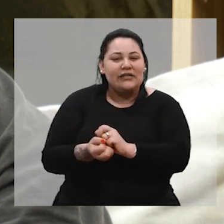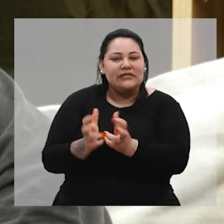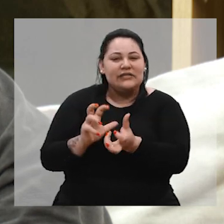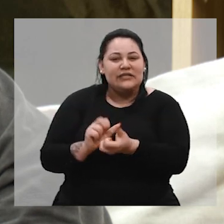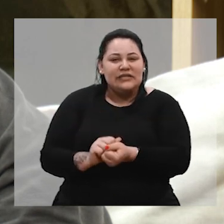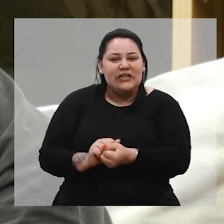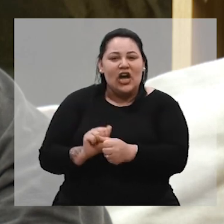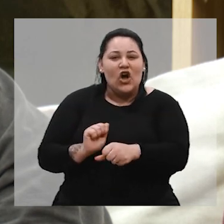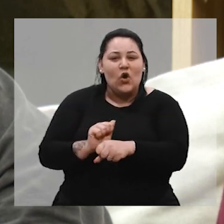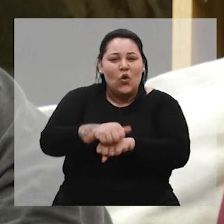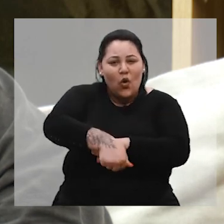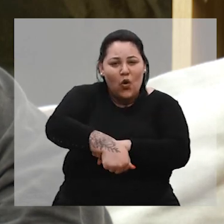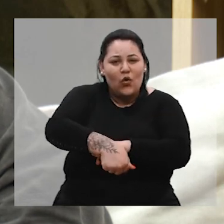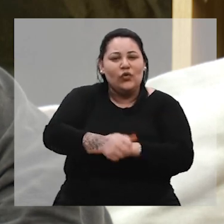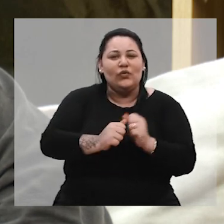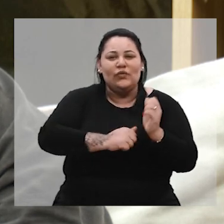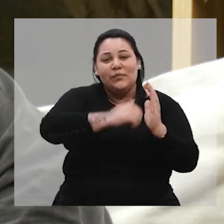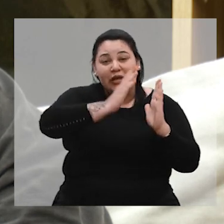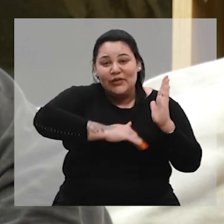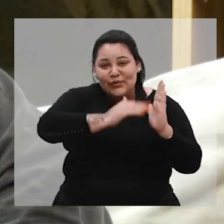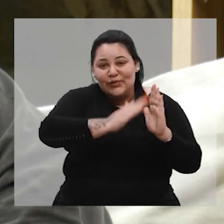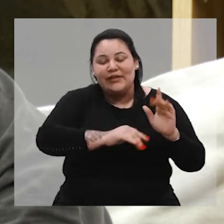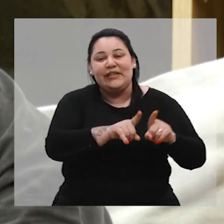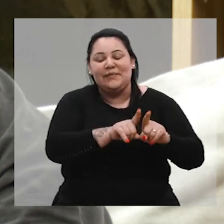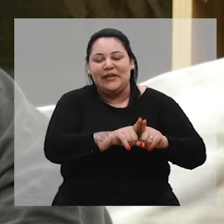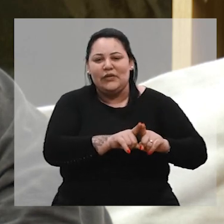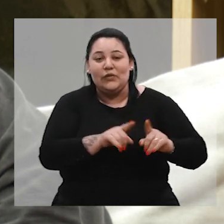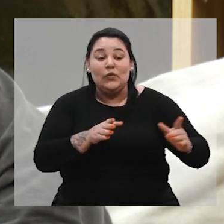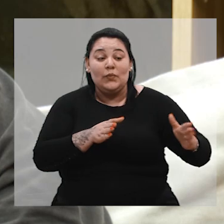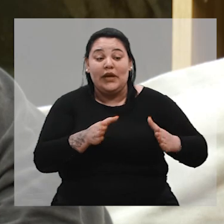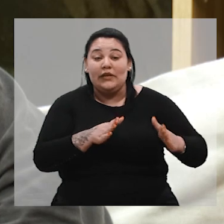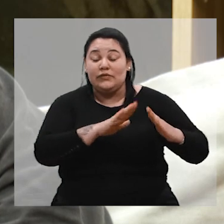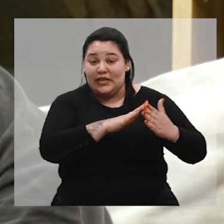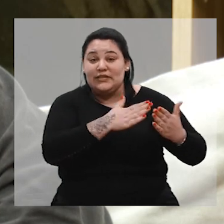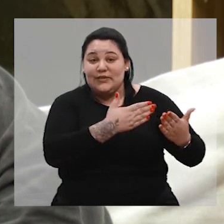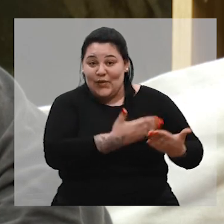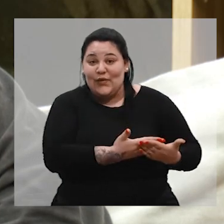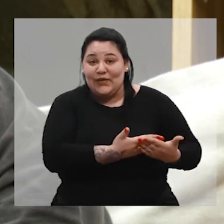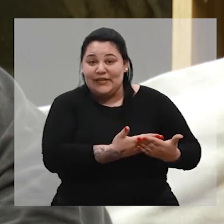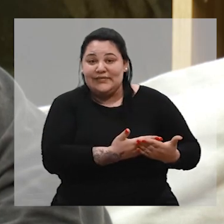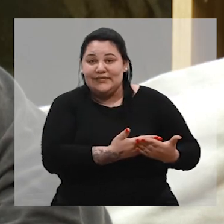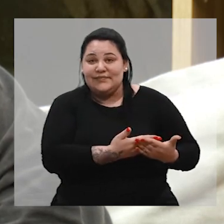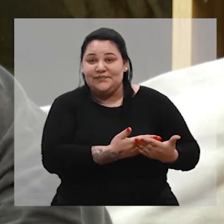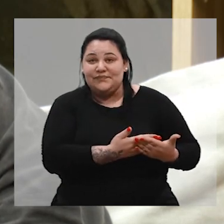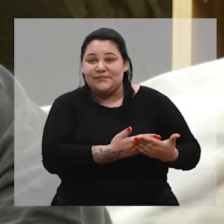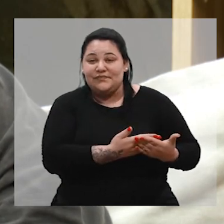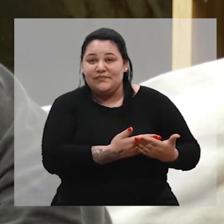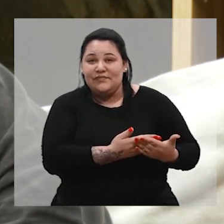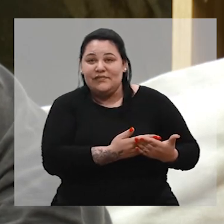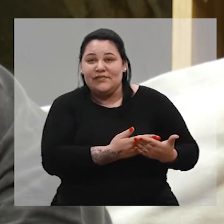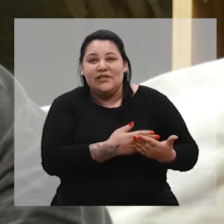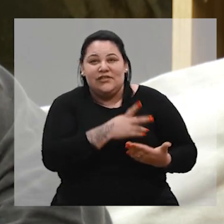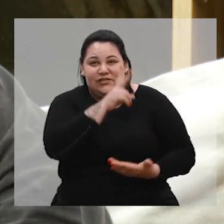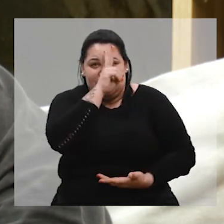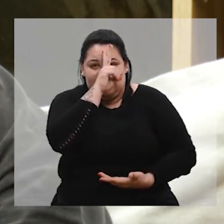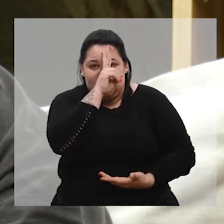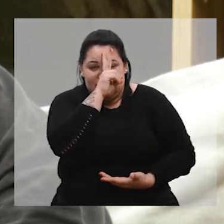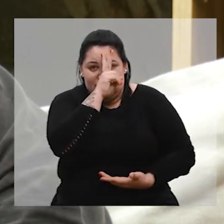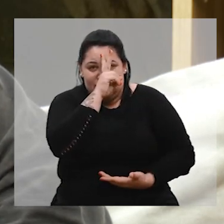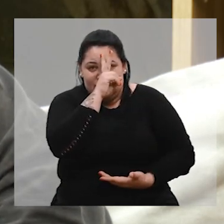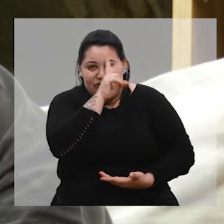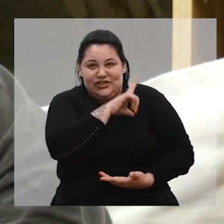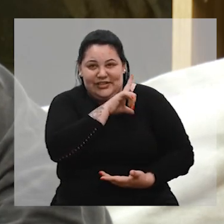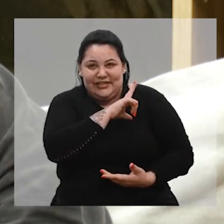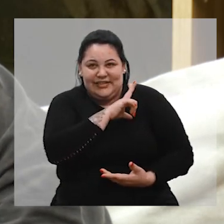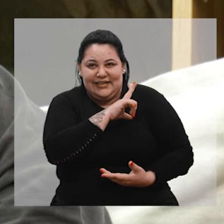coisas artesanais, nós fazíamos muito trabalho em couro, nós fazíamos muita pintura. Na época que as escolas de segundo